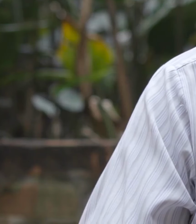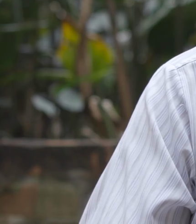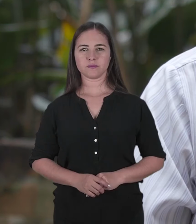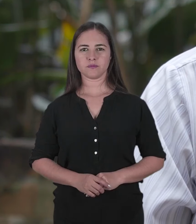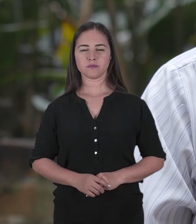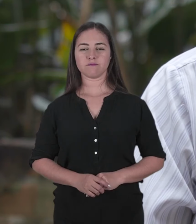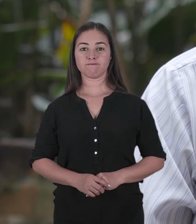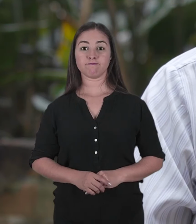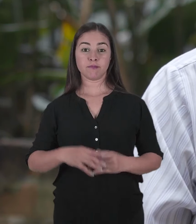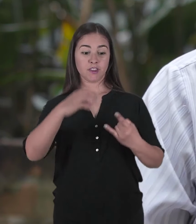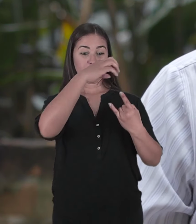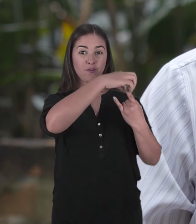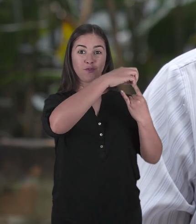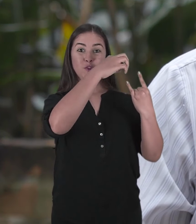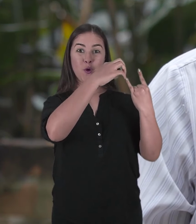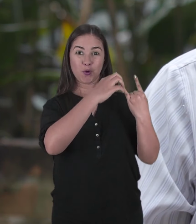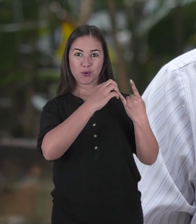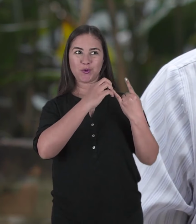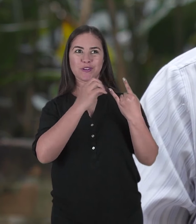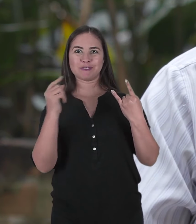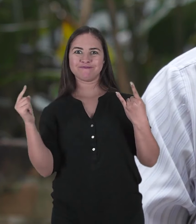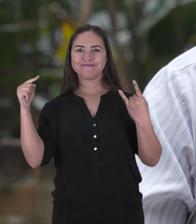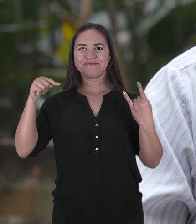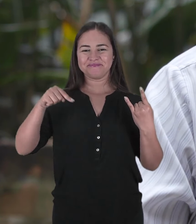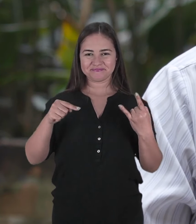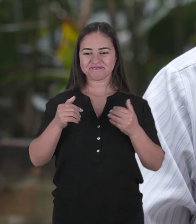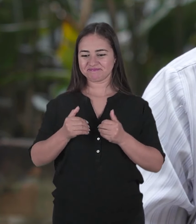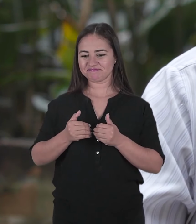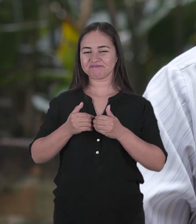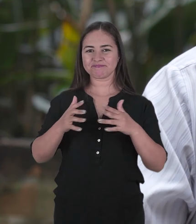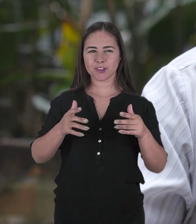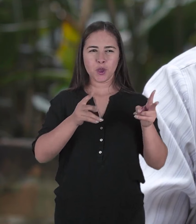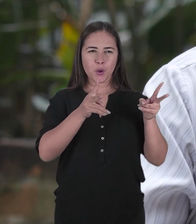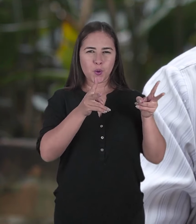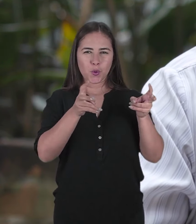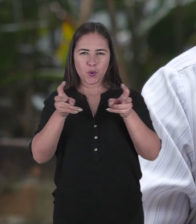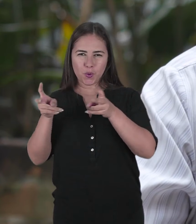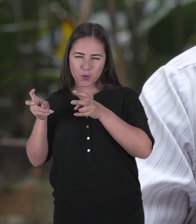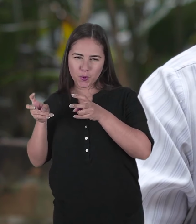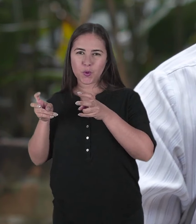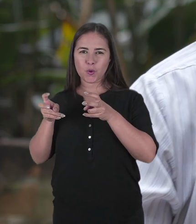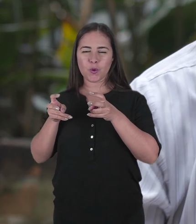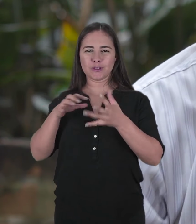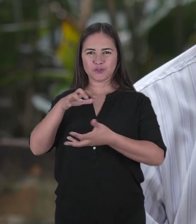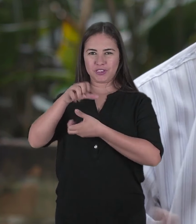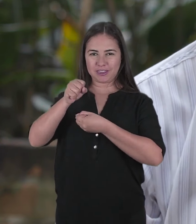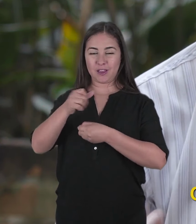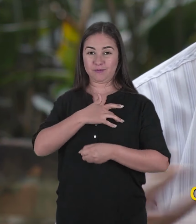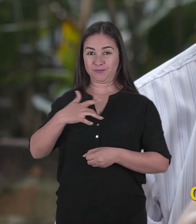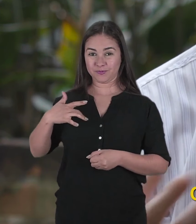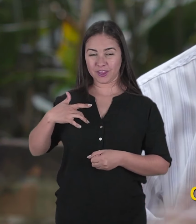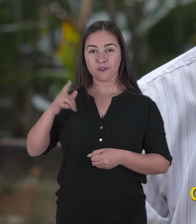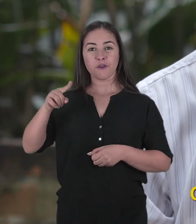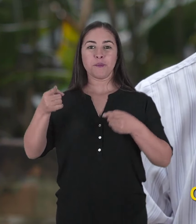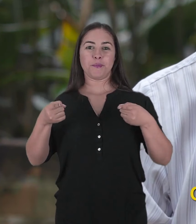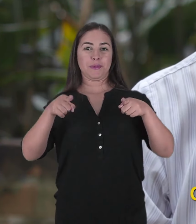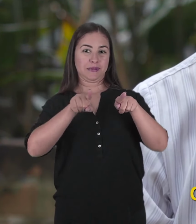A chegada da Fiocruz, né, a partir da criação do Observatório de Territórios Sustentáveis e Saudáveis, foi